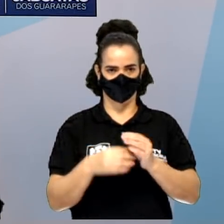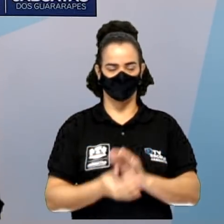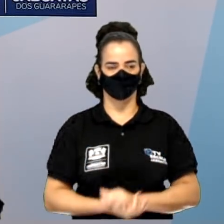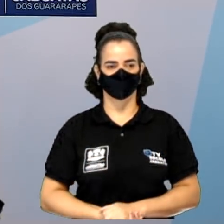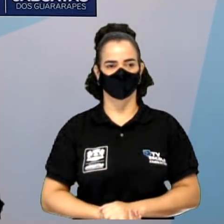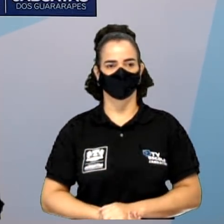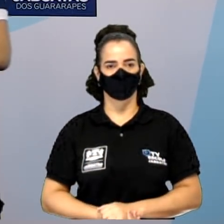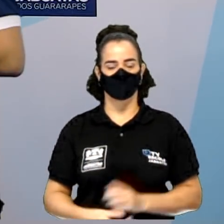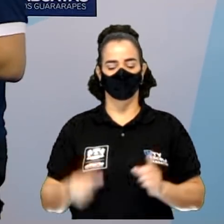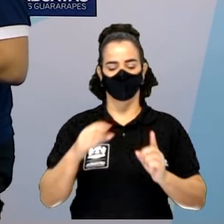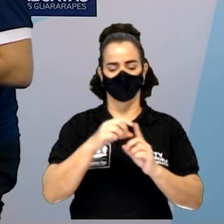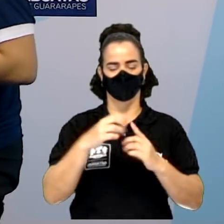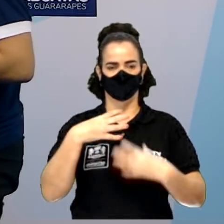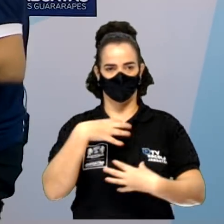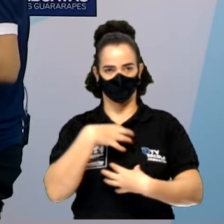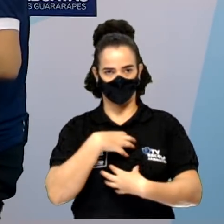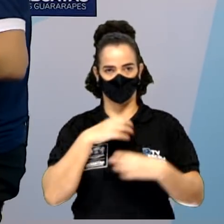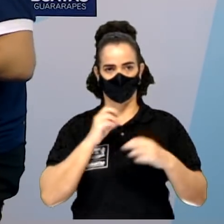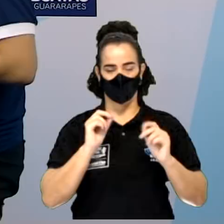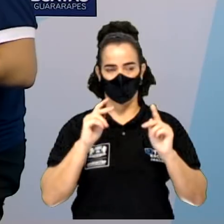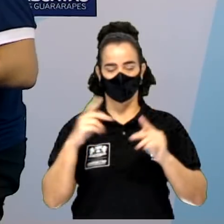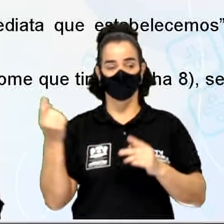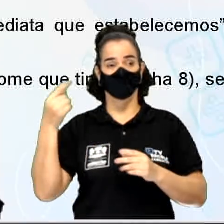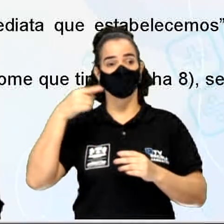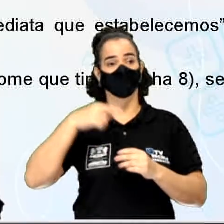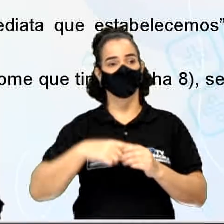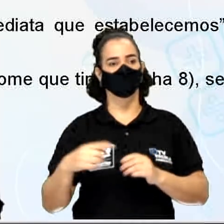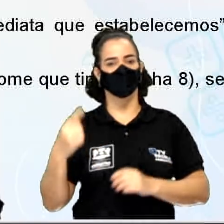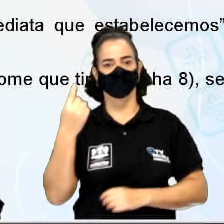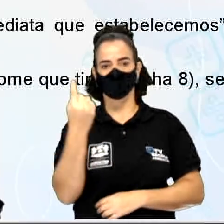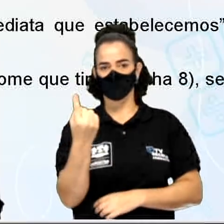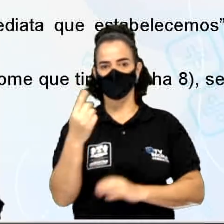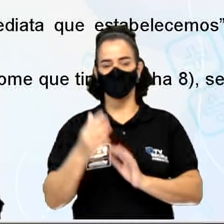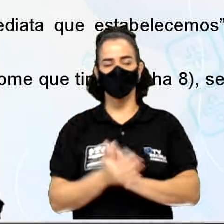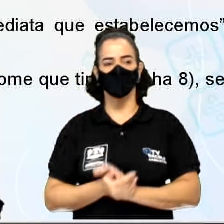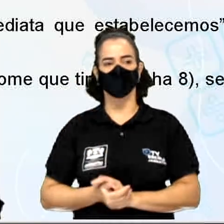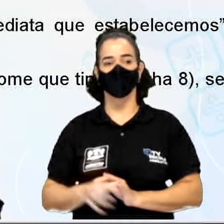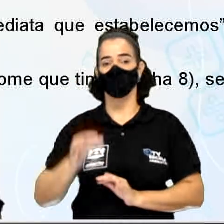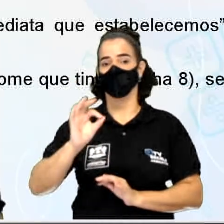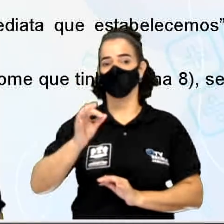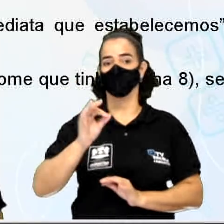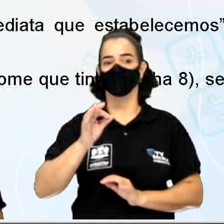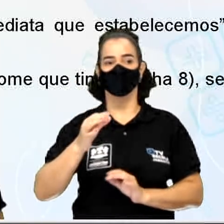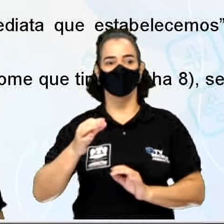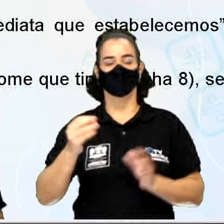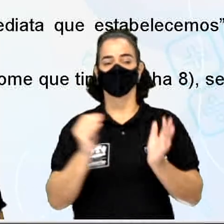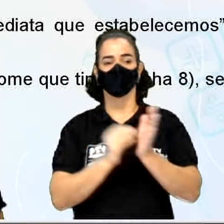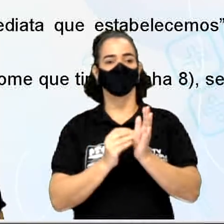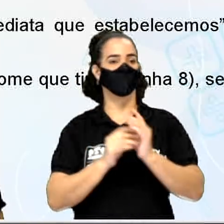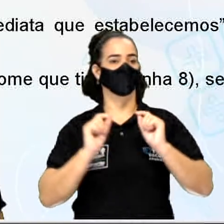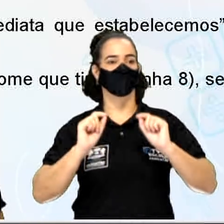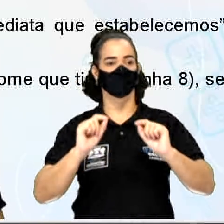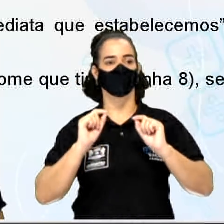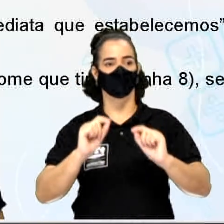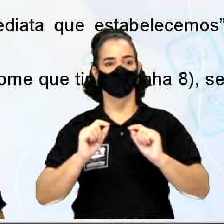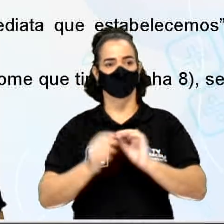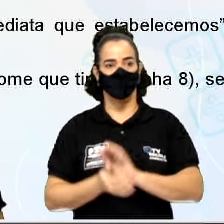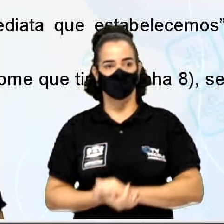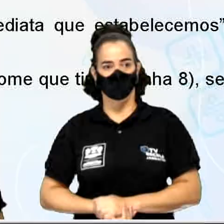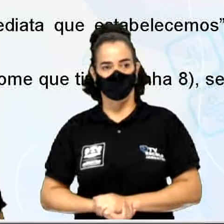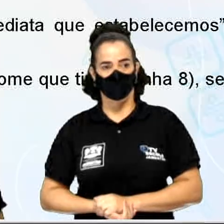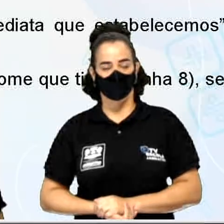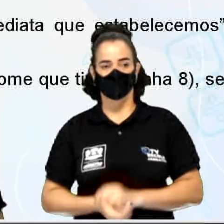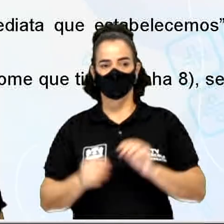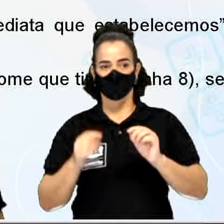ok? Vamos voltar para cá. Item 1. O que é correto afirmar, né? Os elementos coesivos